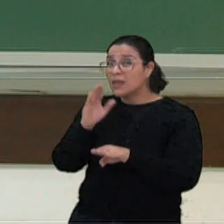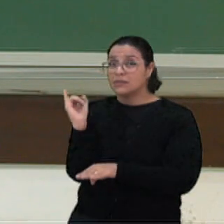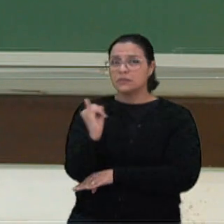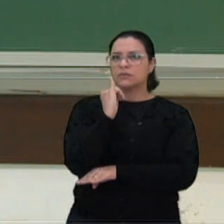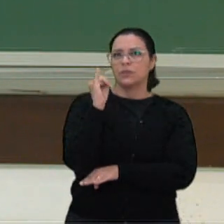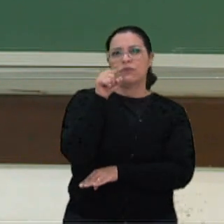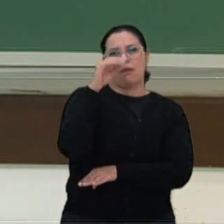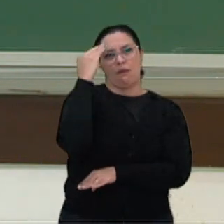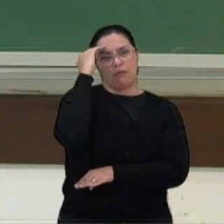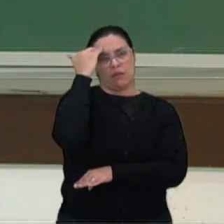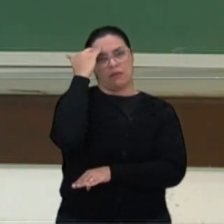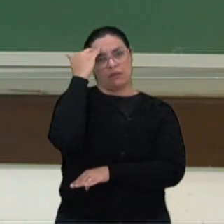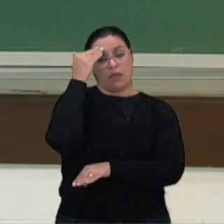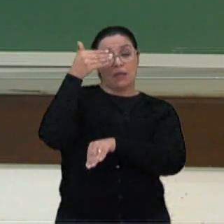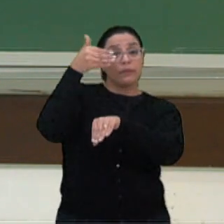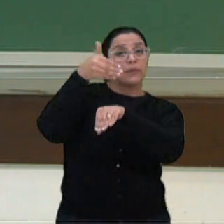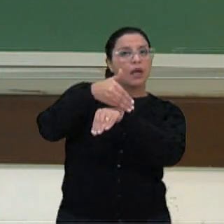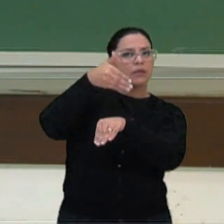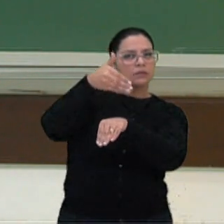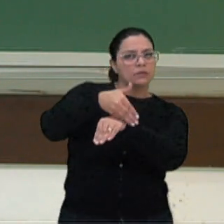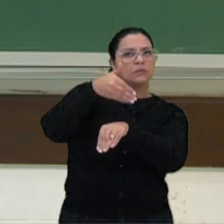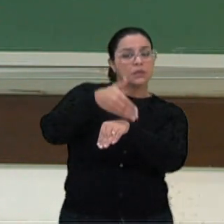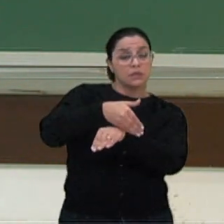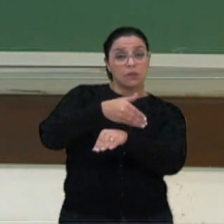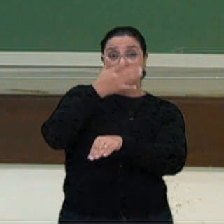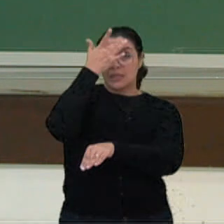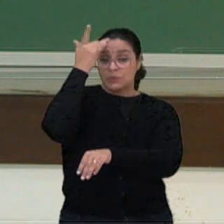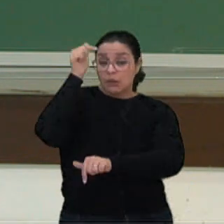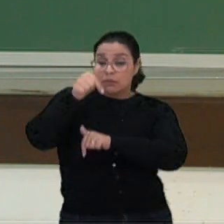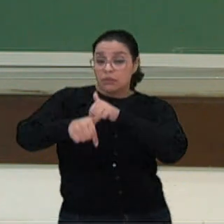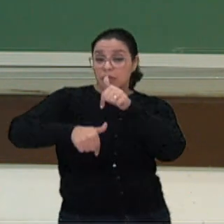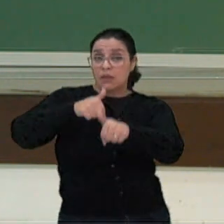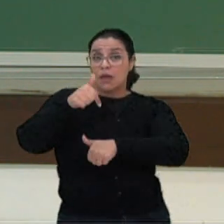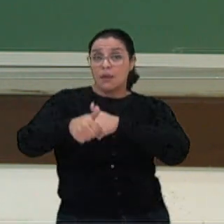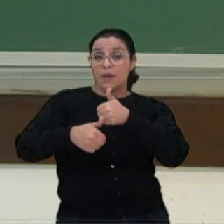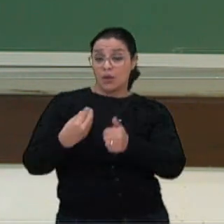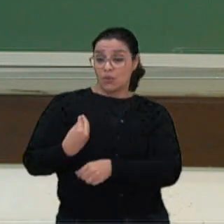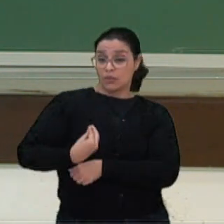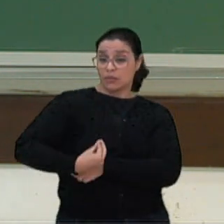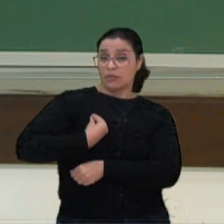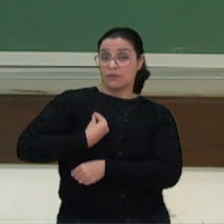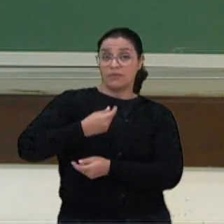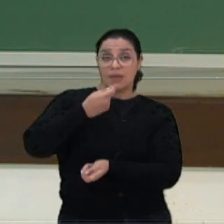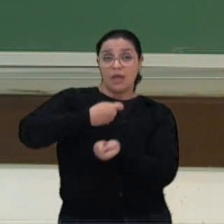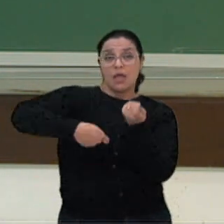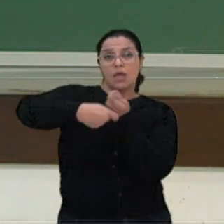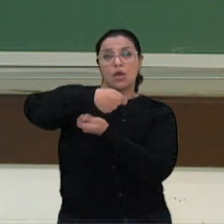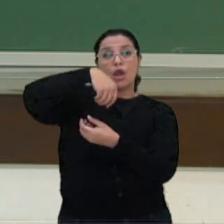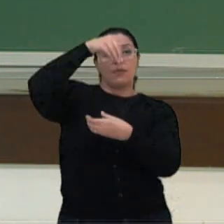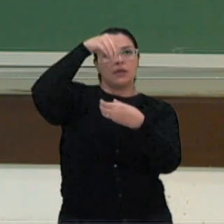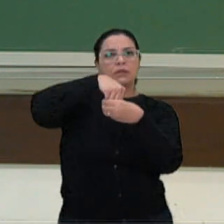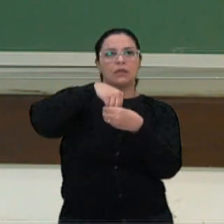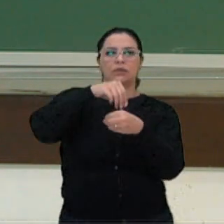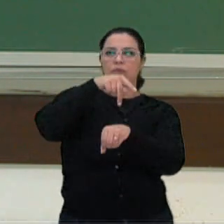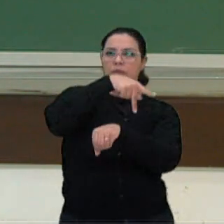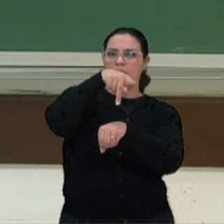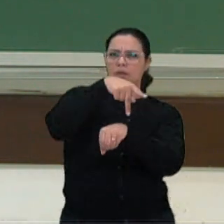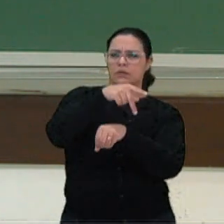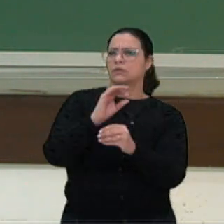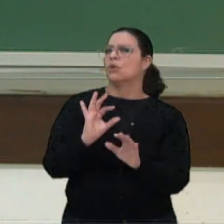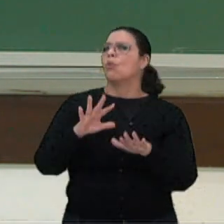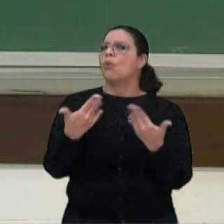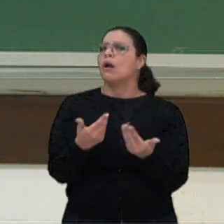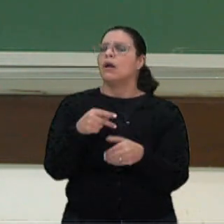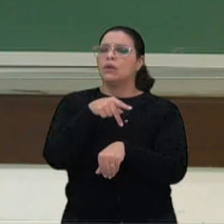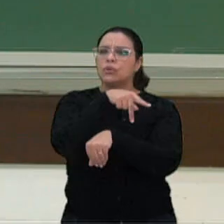importante, que é a participação dos trabalhadores na vida econômica de um país. Quando que o país tem